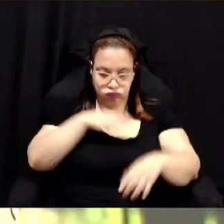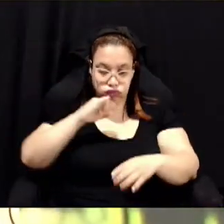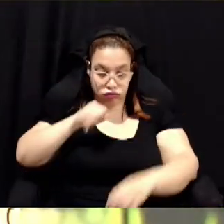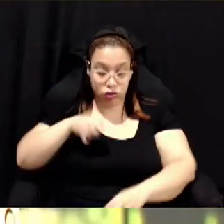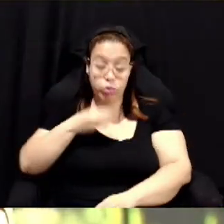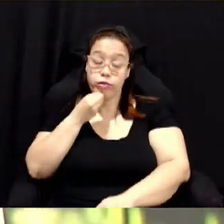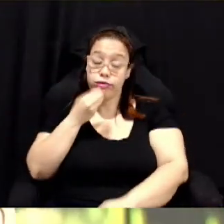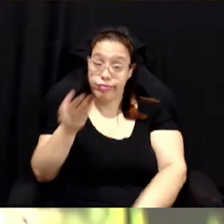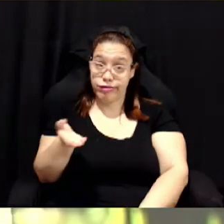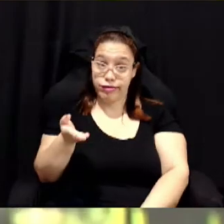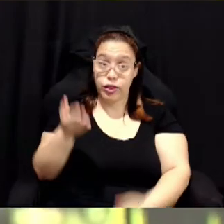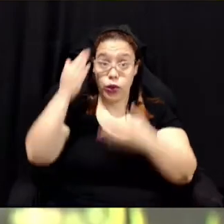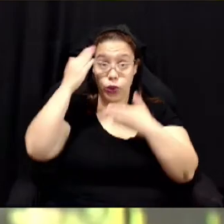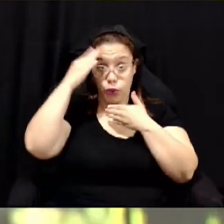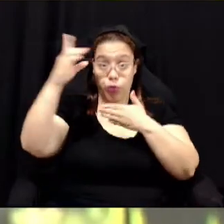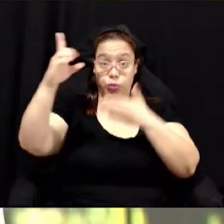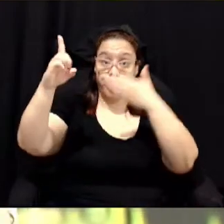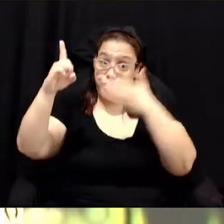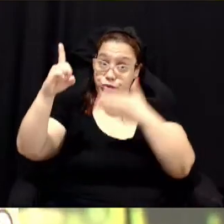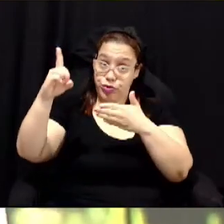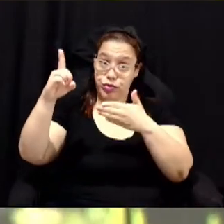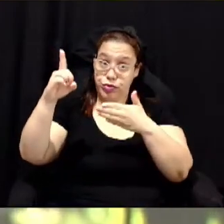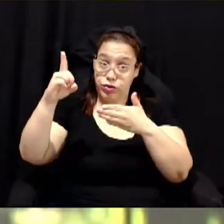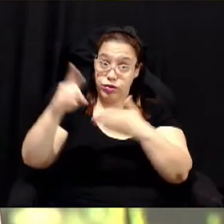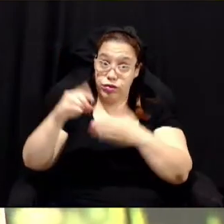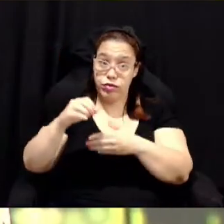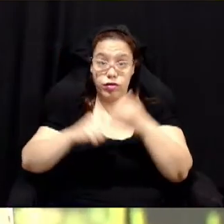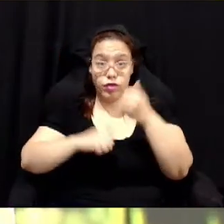graças a Deus, de estar podendo desfrutar desse esporte.